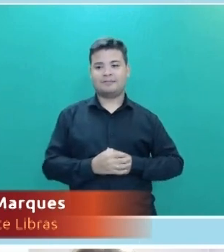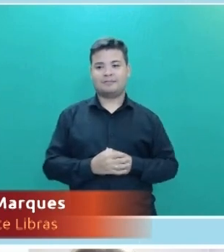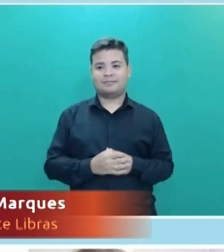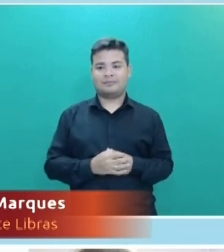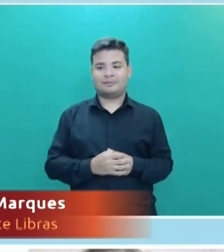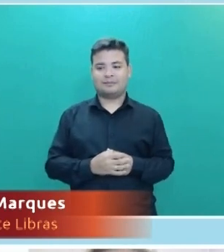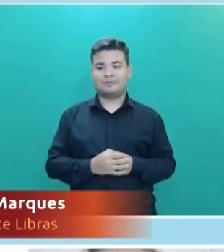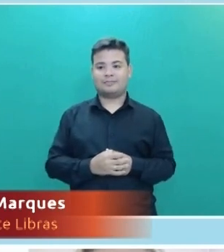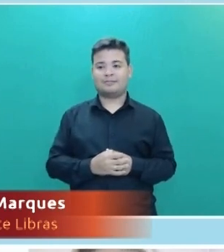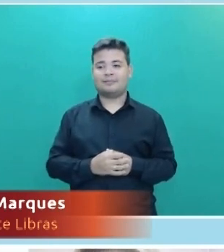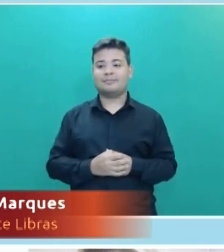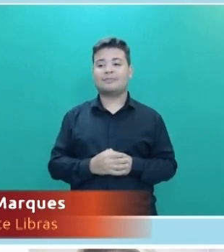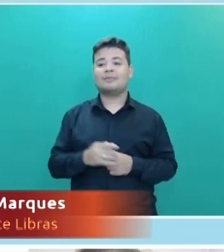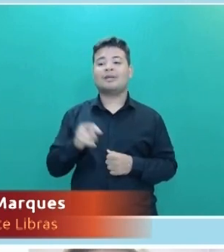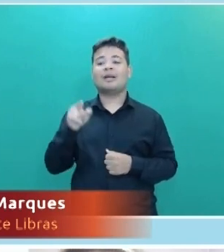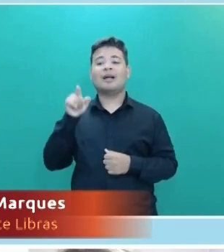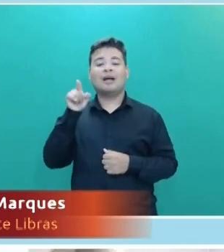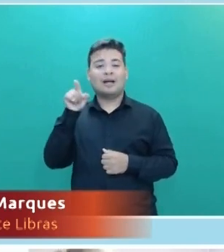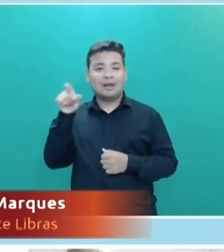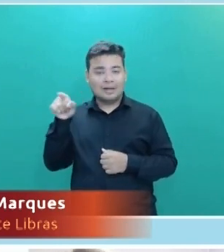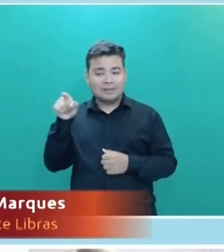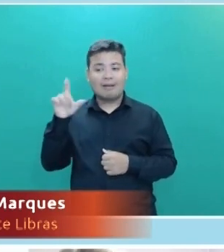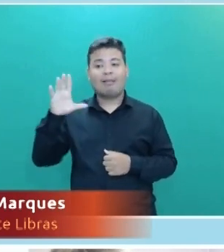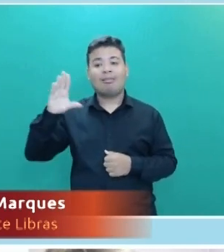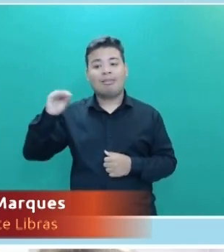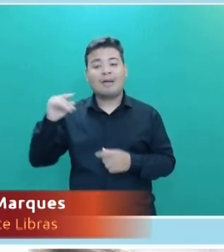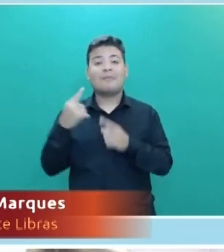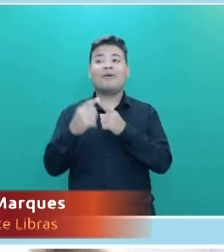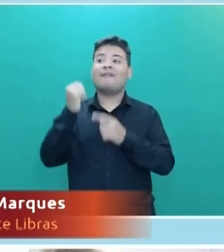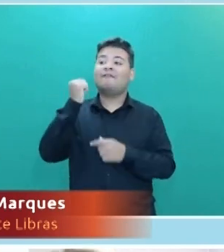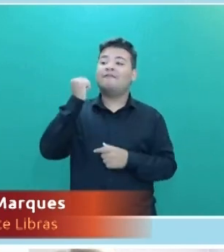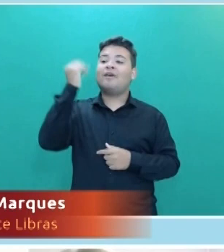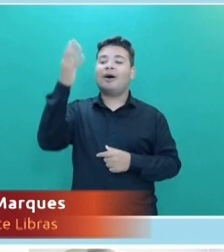Ela latiu porque ela escutou um cachorro latindo.